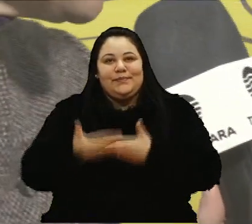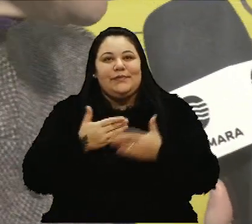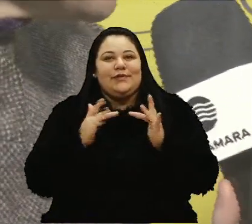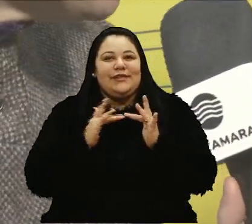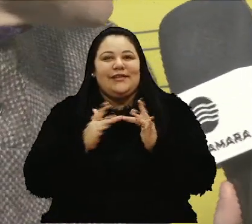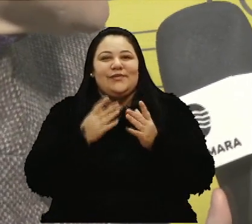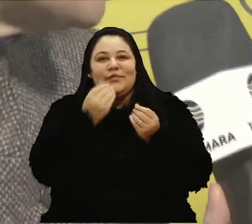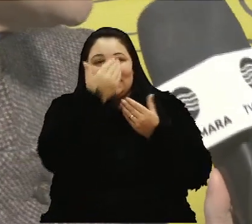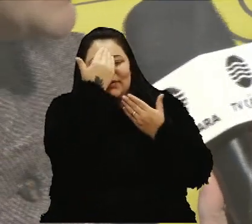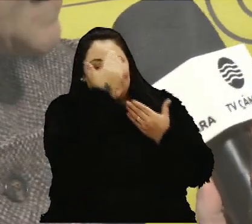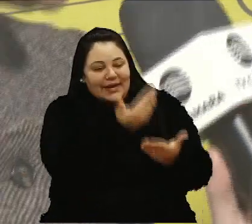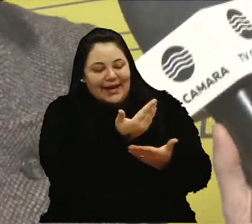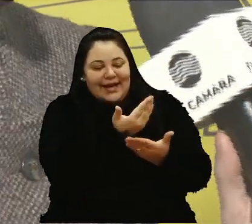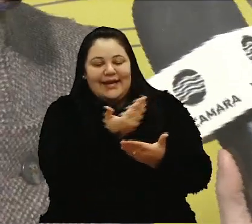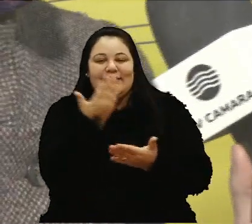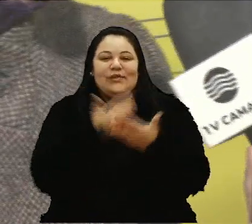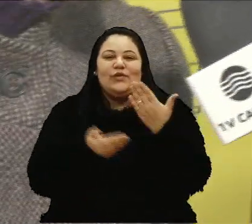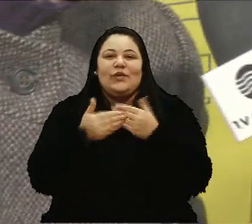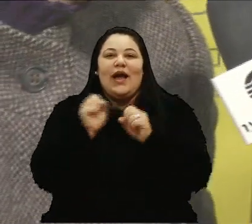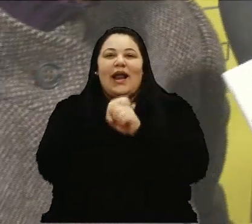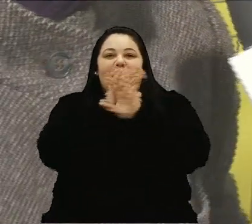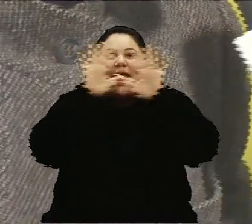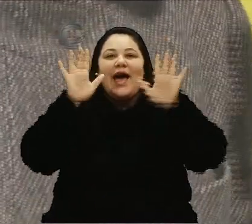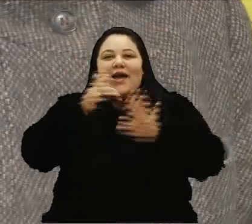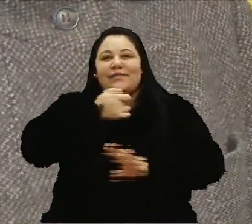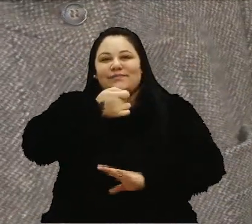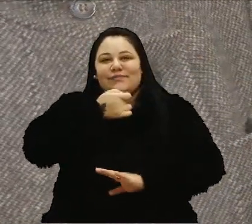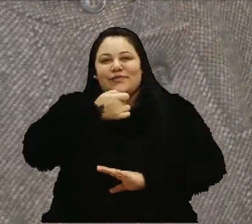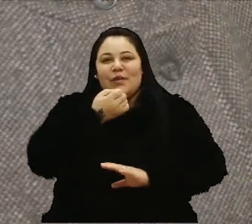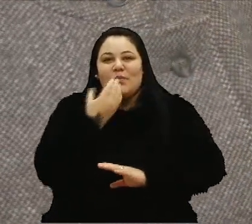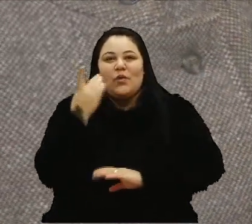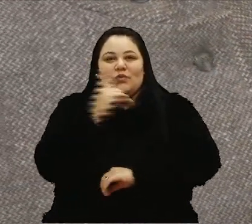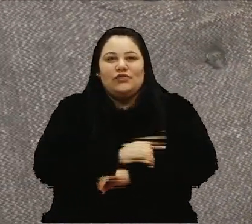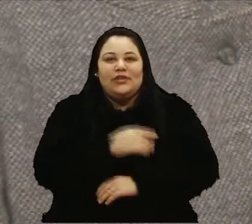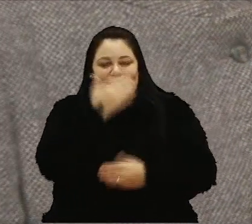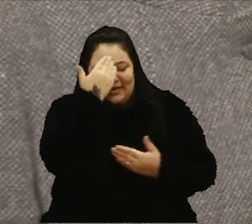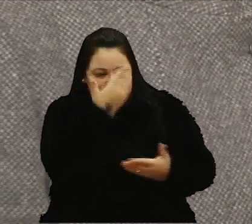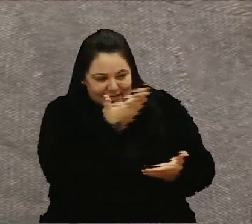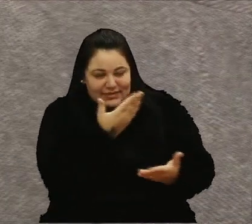Muito obrigada por todos esses esclarecimentos. Um bom dia para o senhor. Eu que agradeço. Um bom dia a todos.